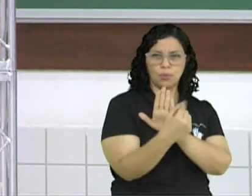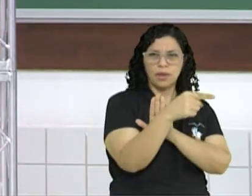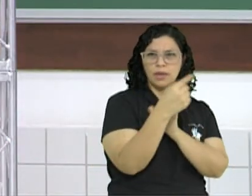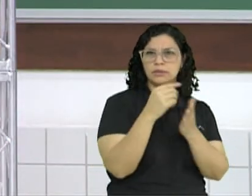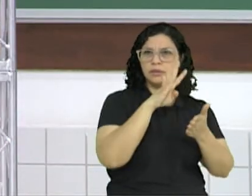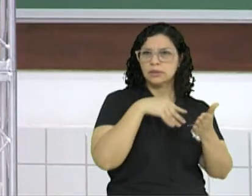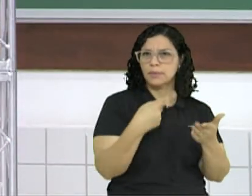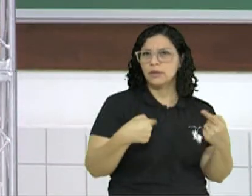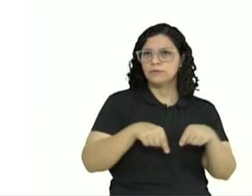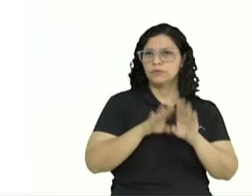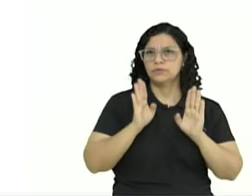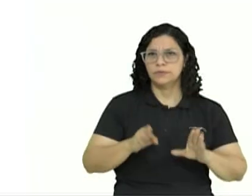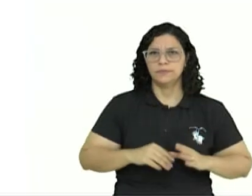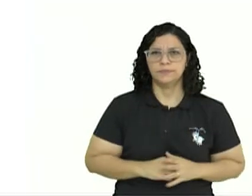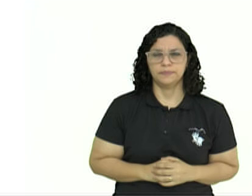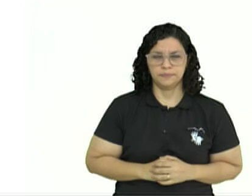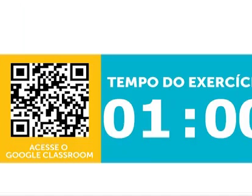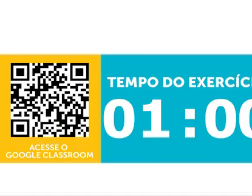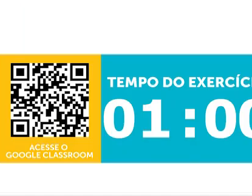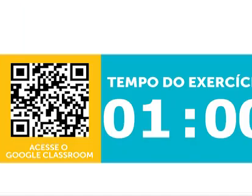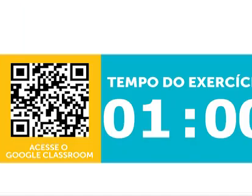essa tela e a gente já volta.